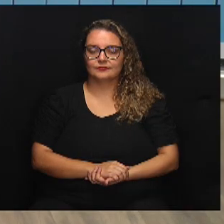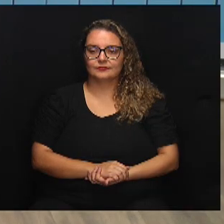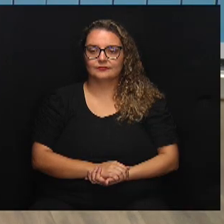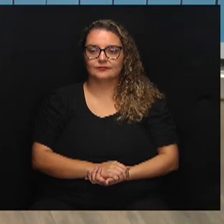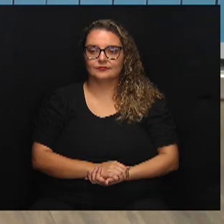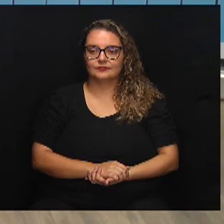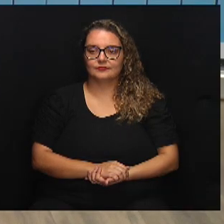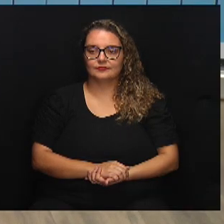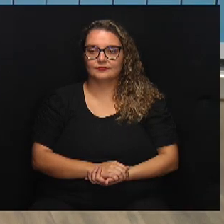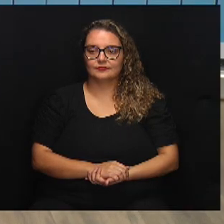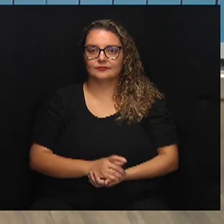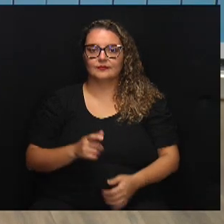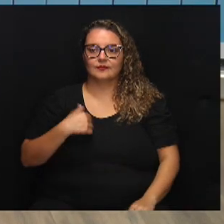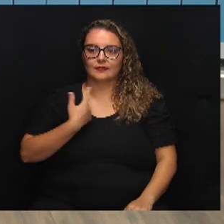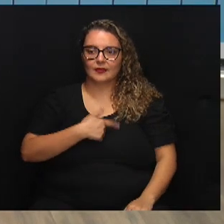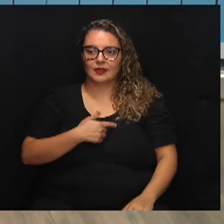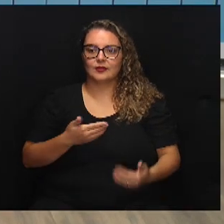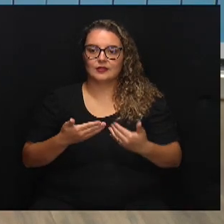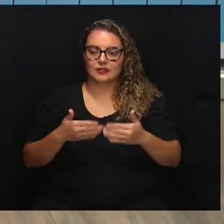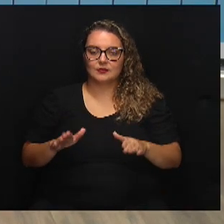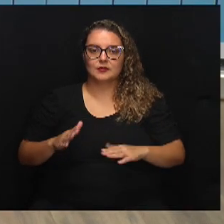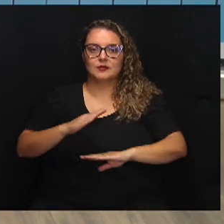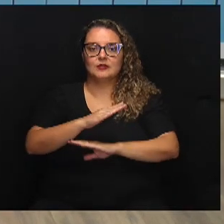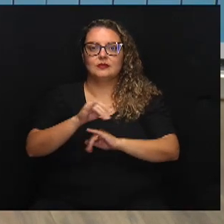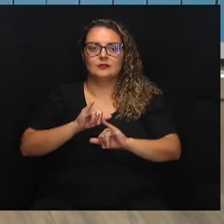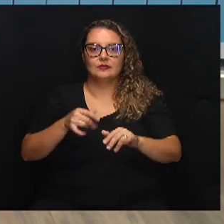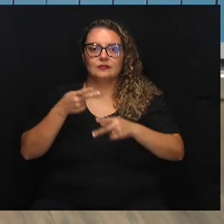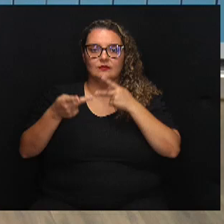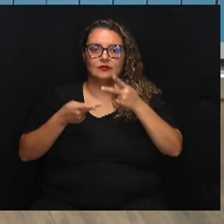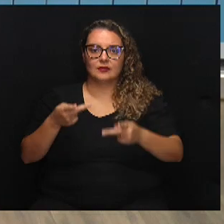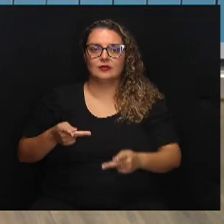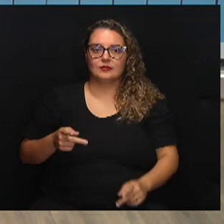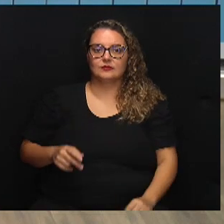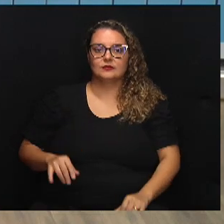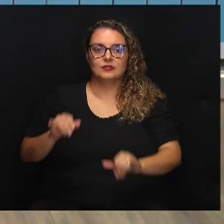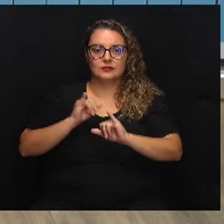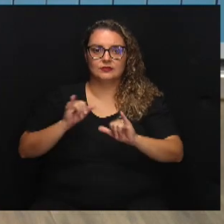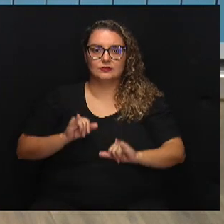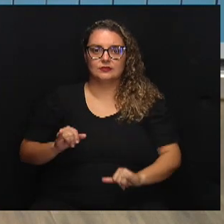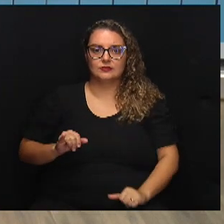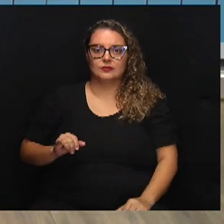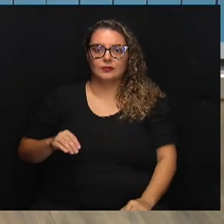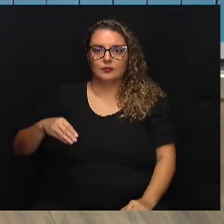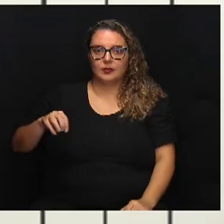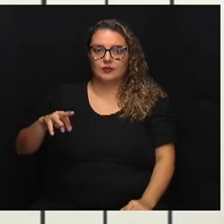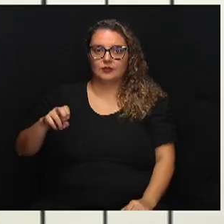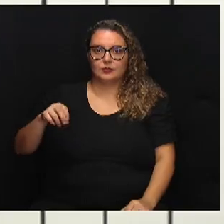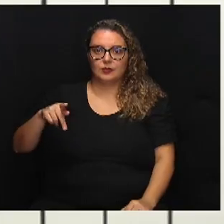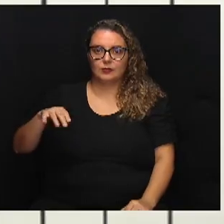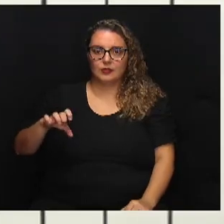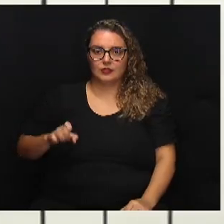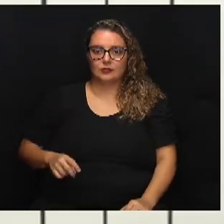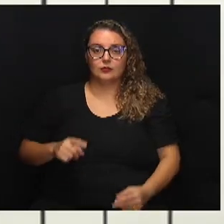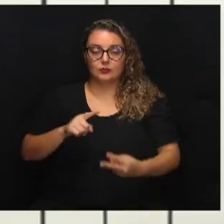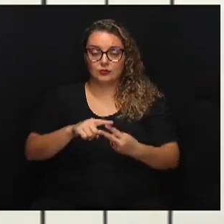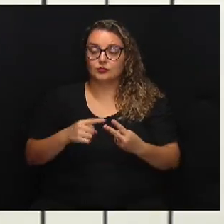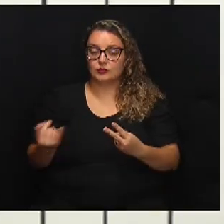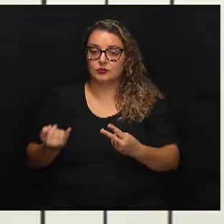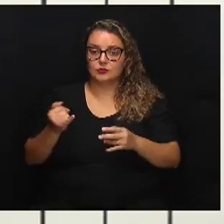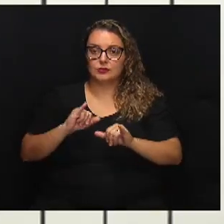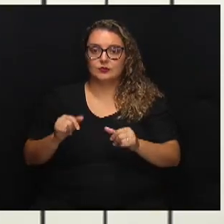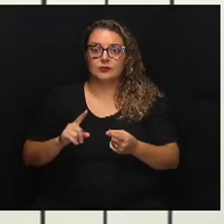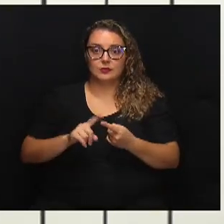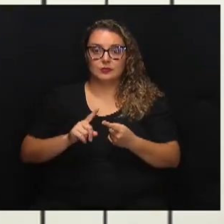E a gente abre o Câmara Notícia de hoje falando das notícias da metrópole com duas notícias importantes. Primeiro, olha, a Prefeitura